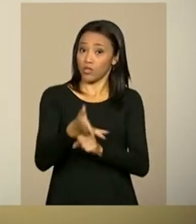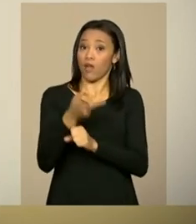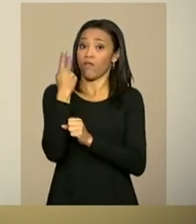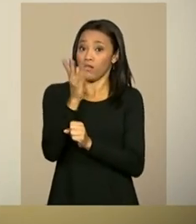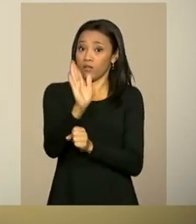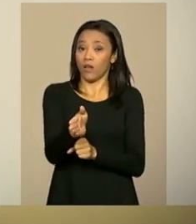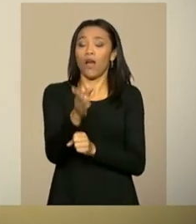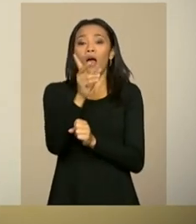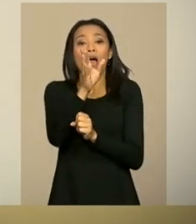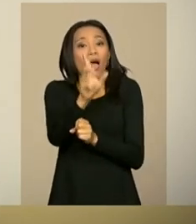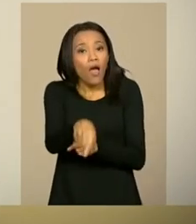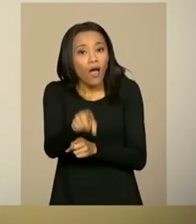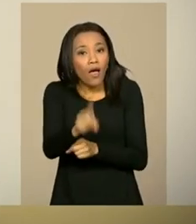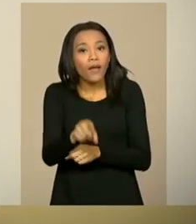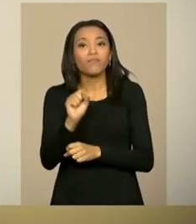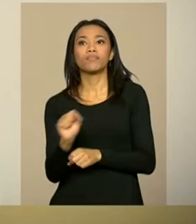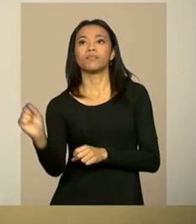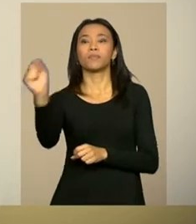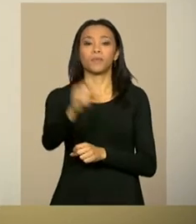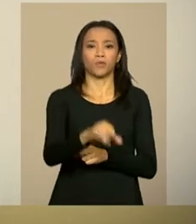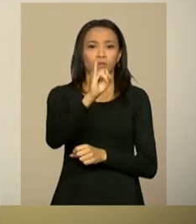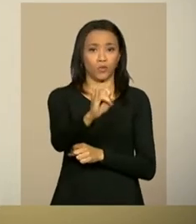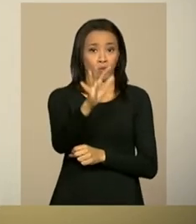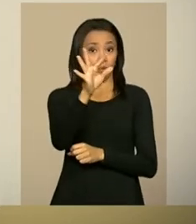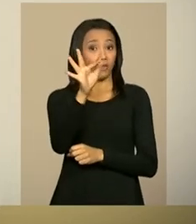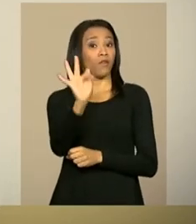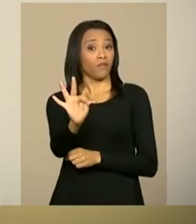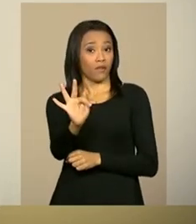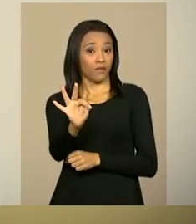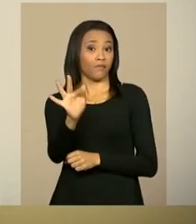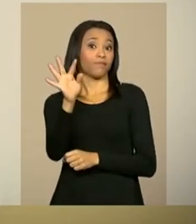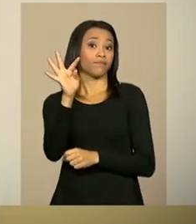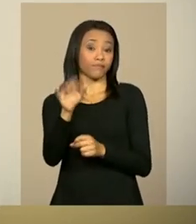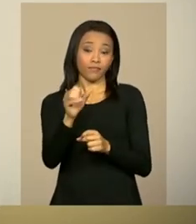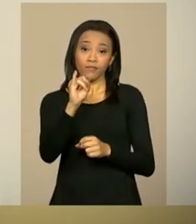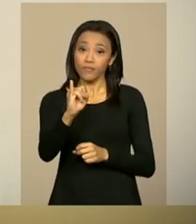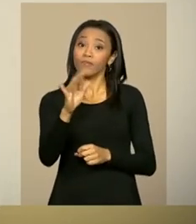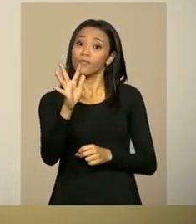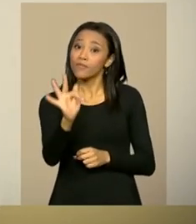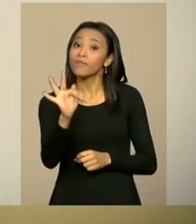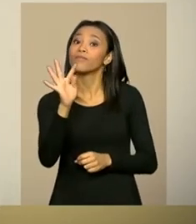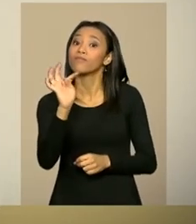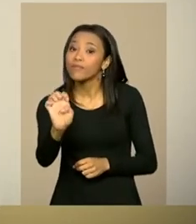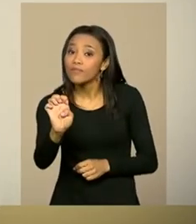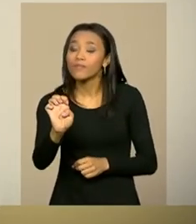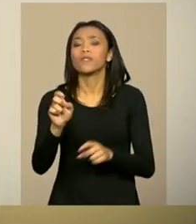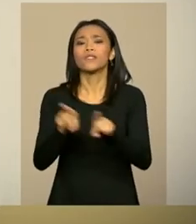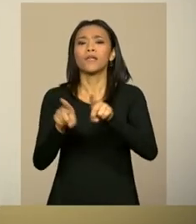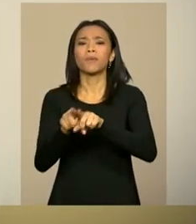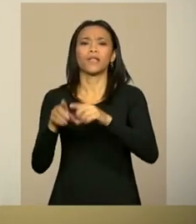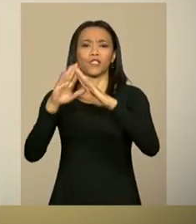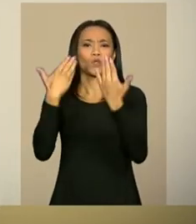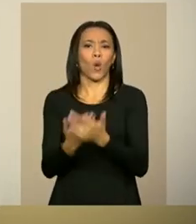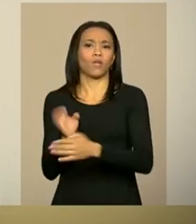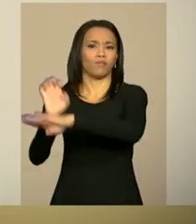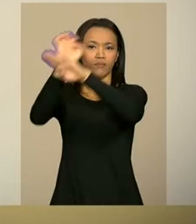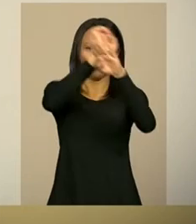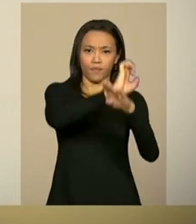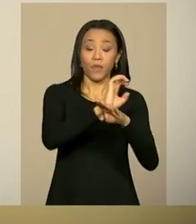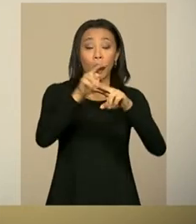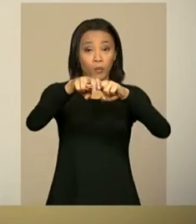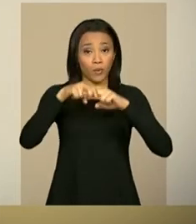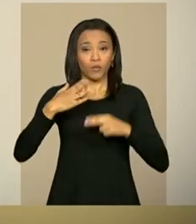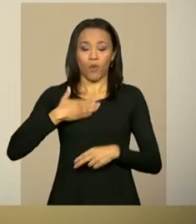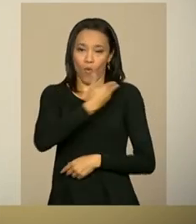disse são Dados nos nossos institutos federais de educação e também nas escolas estaduais por isso o meu governo está fazendo